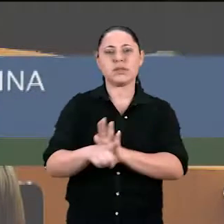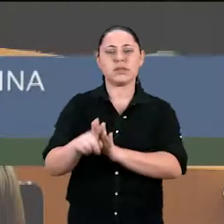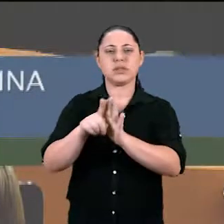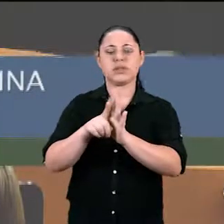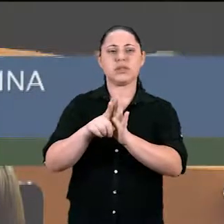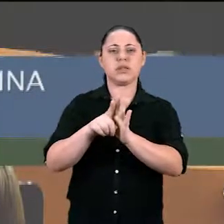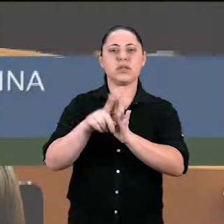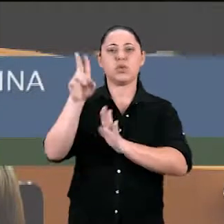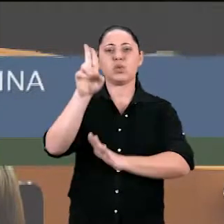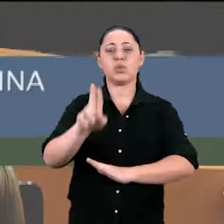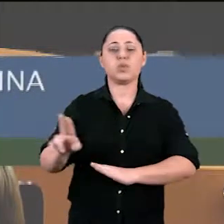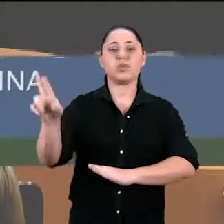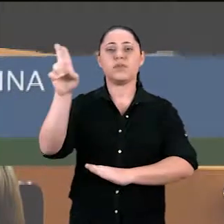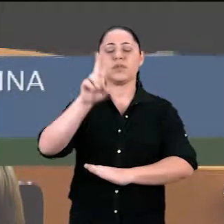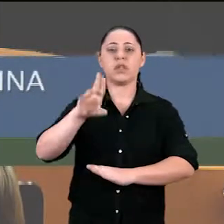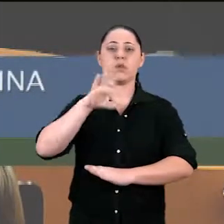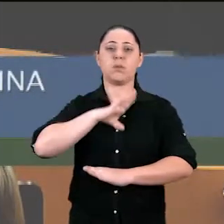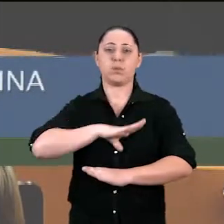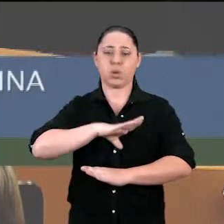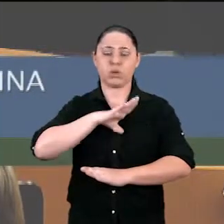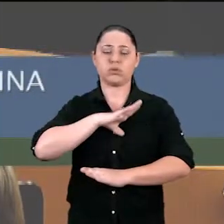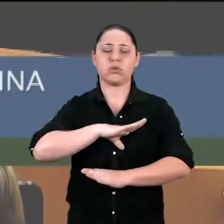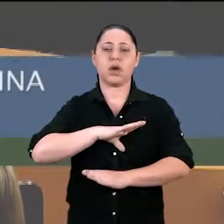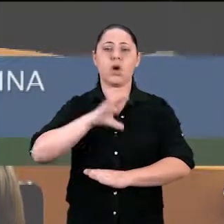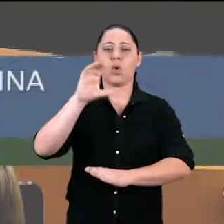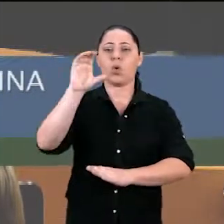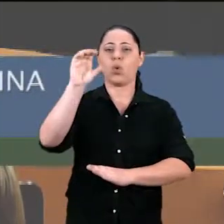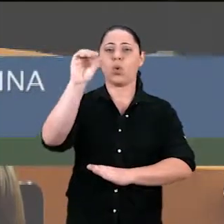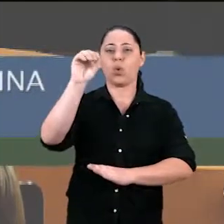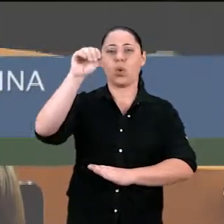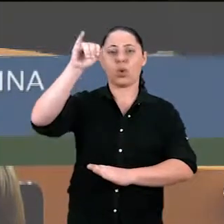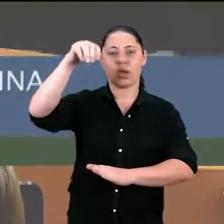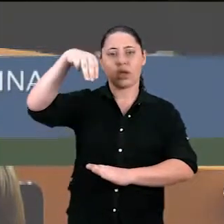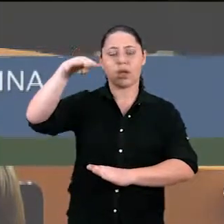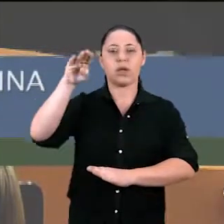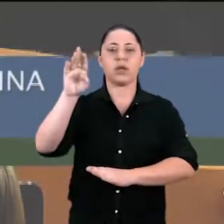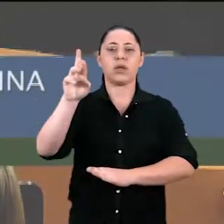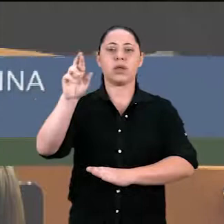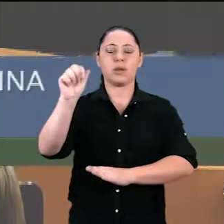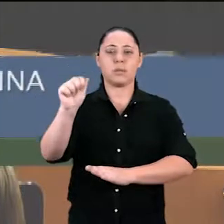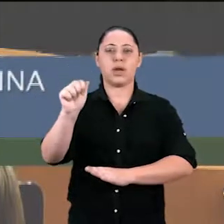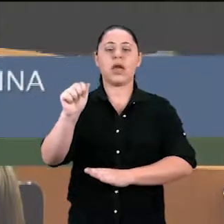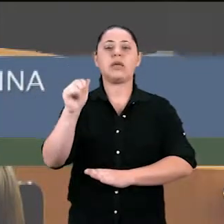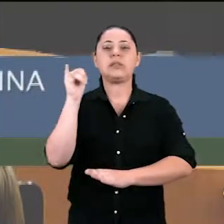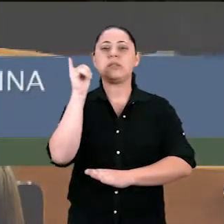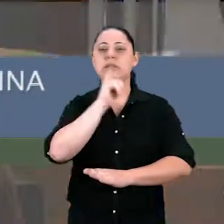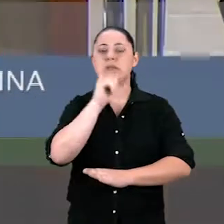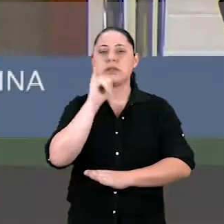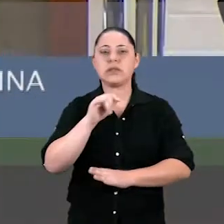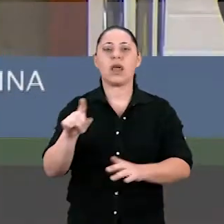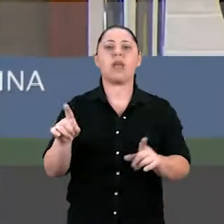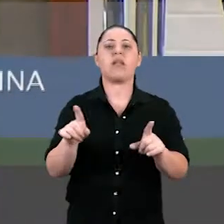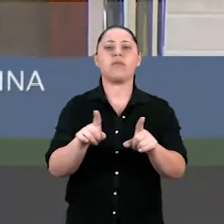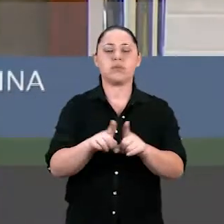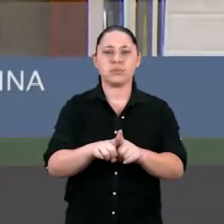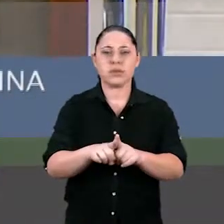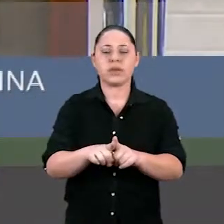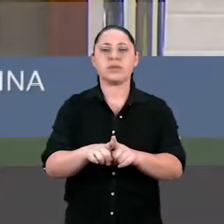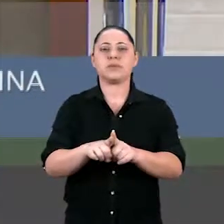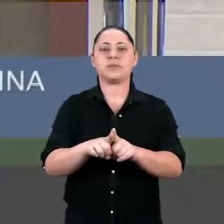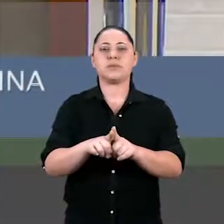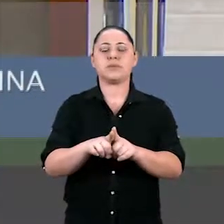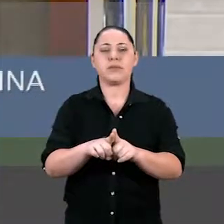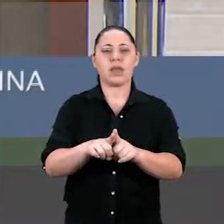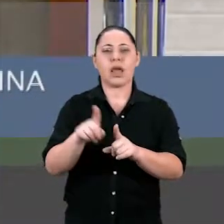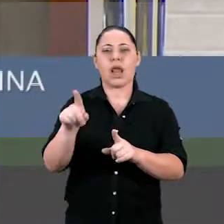em universidades de Portugal, Coimbra e da Itália. É relator das comissões de juristas para reformas